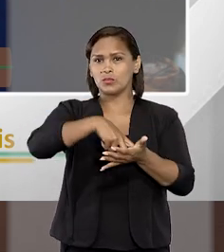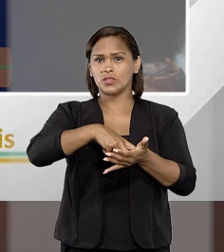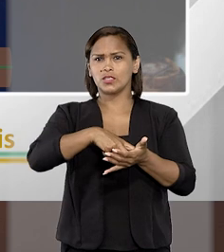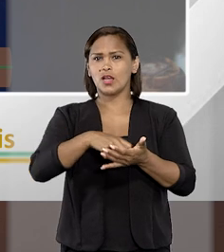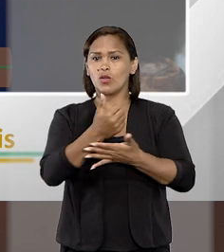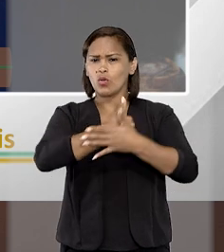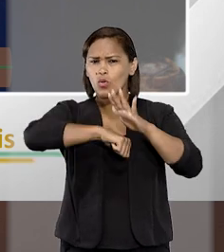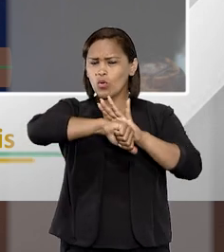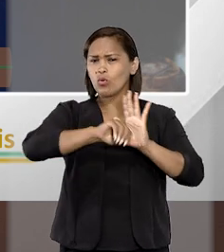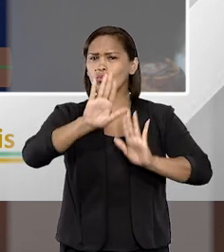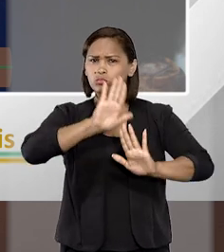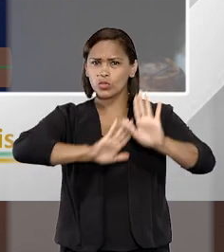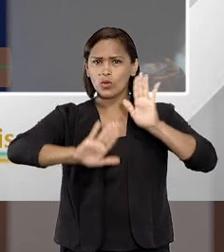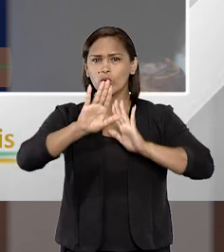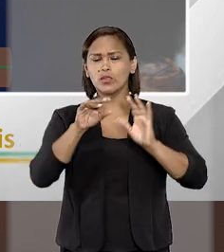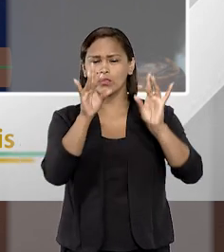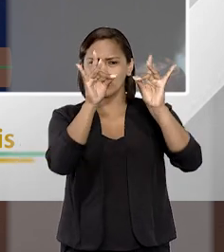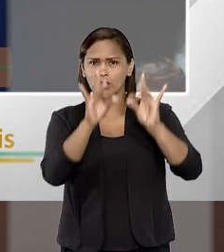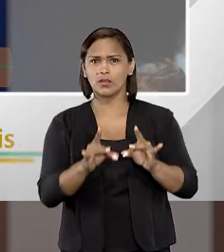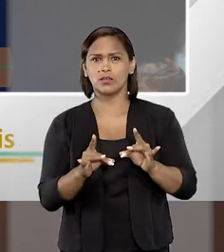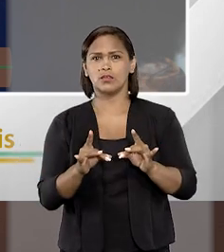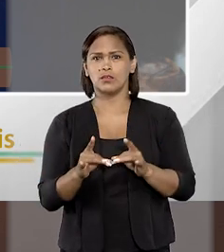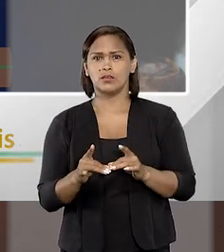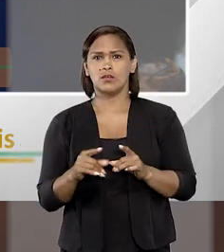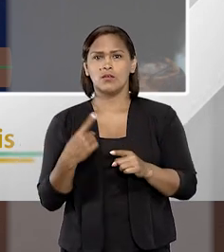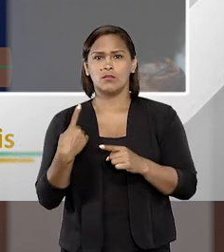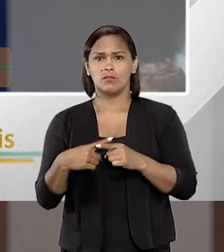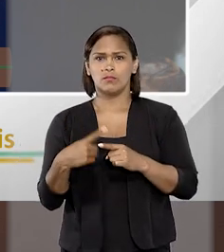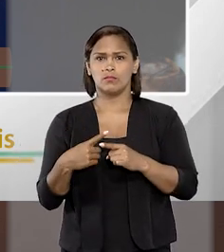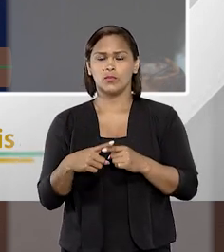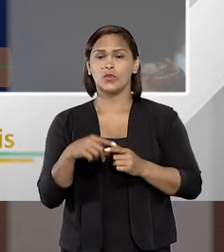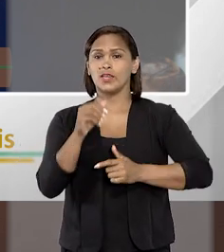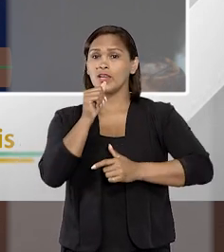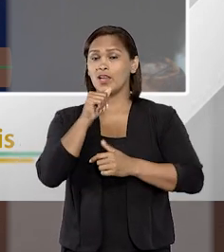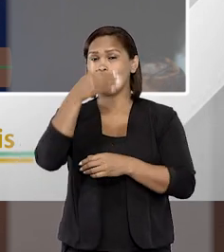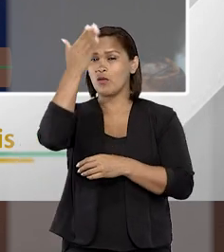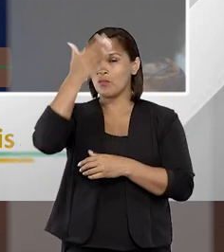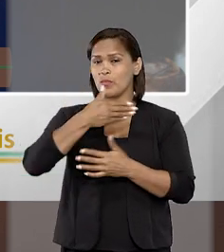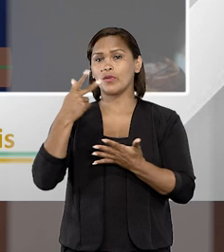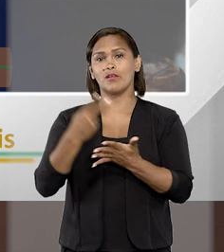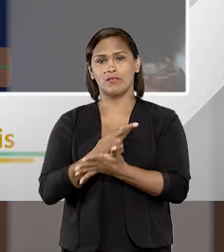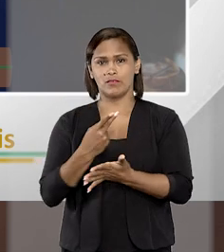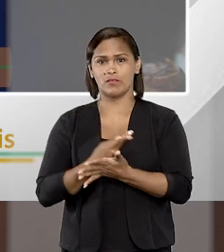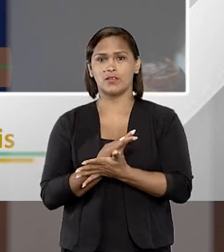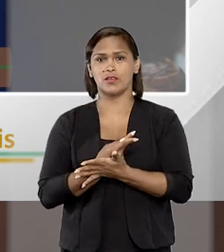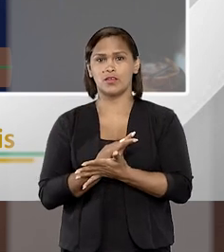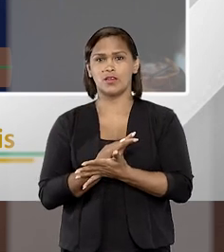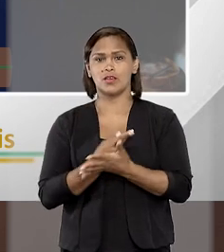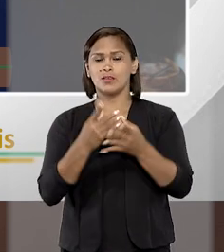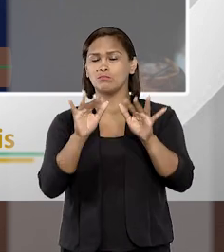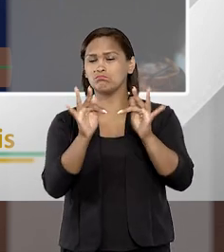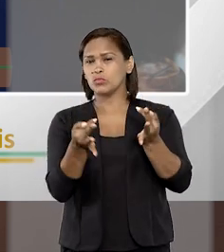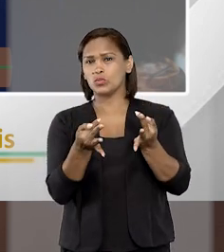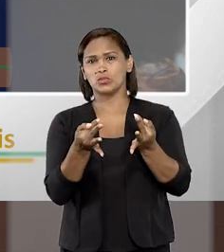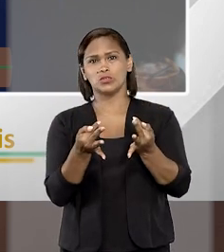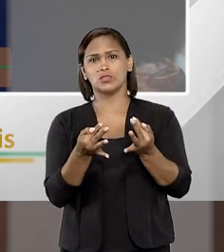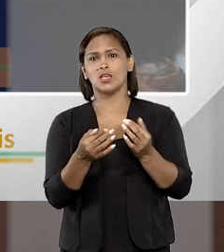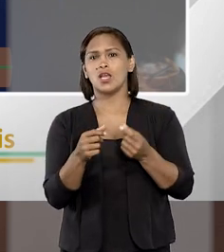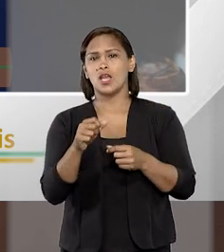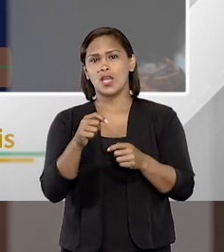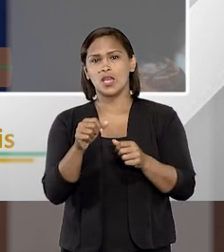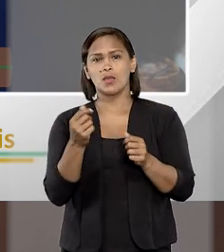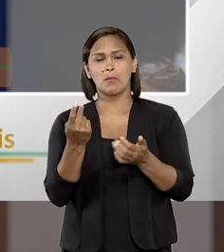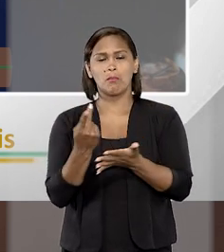serviço com muita reserva da curtir ainda uma prova falha e pode gerar